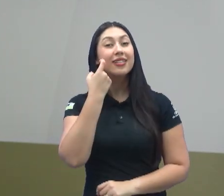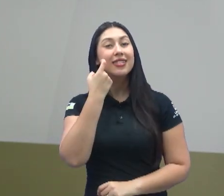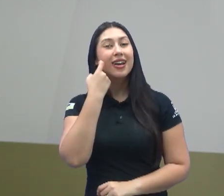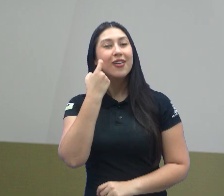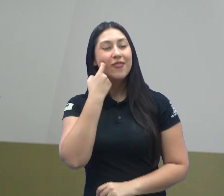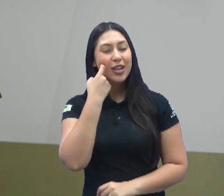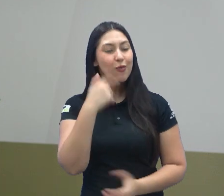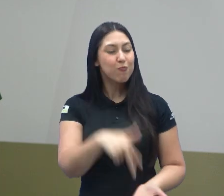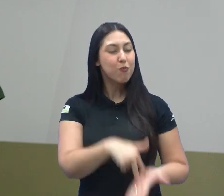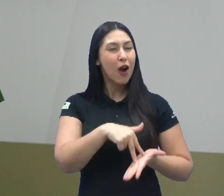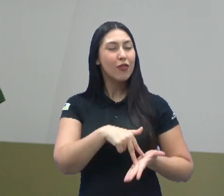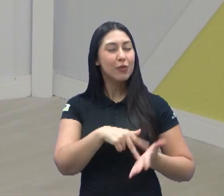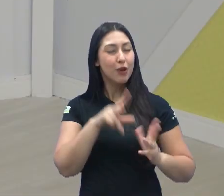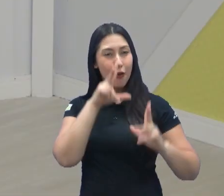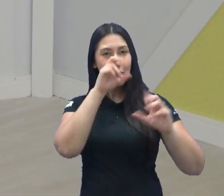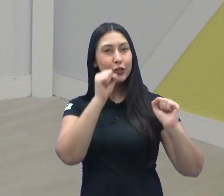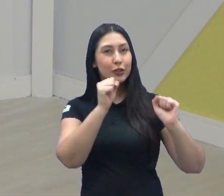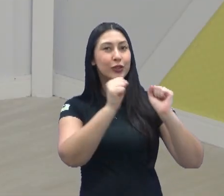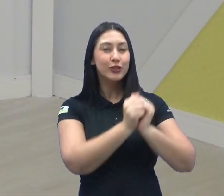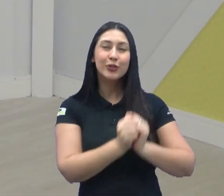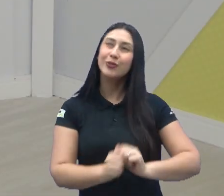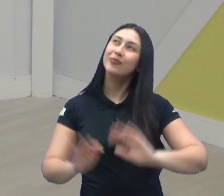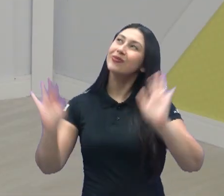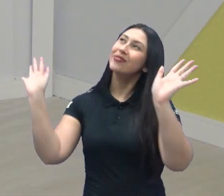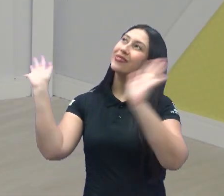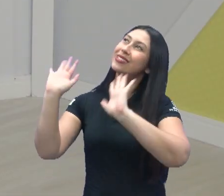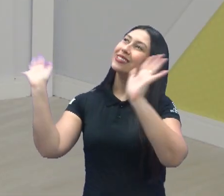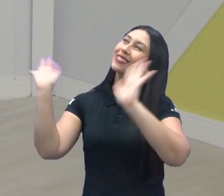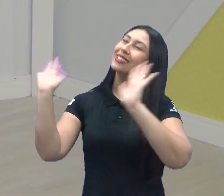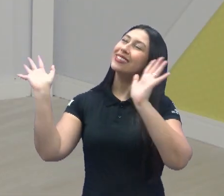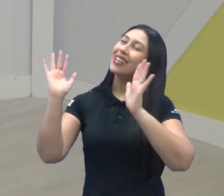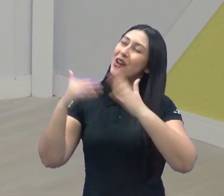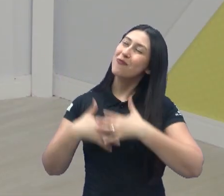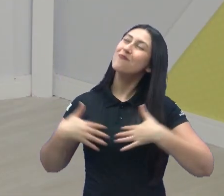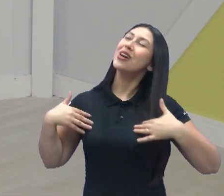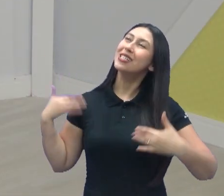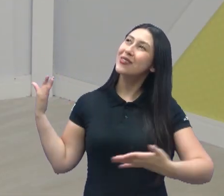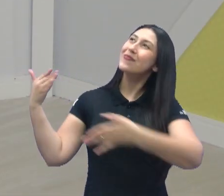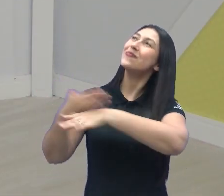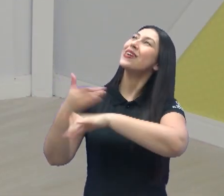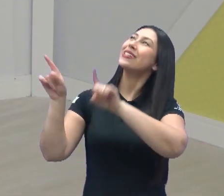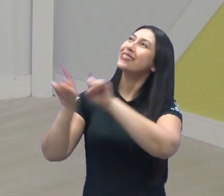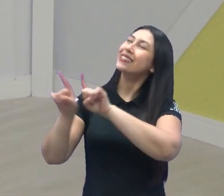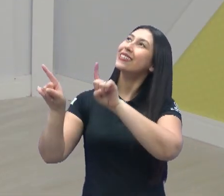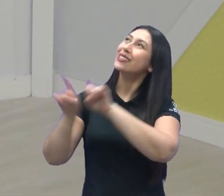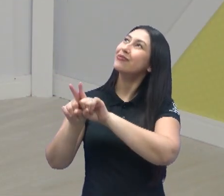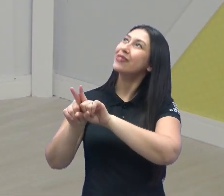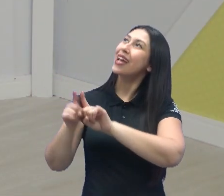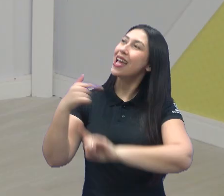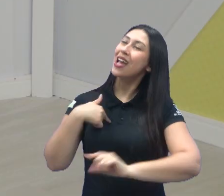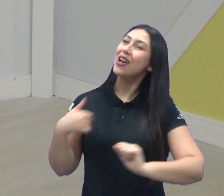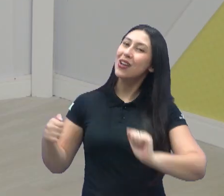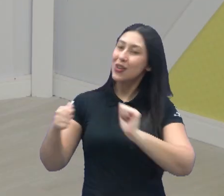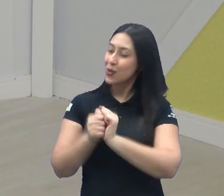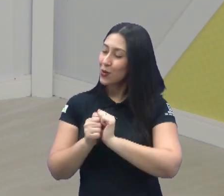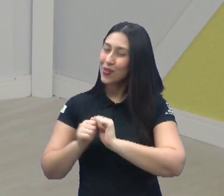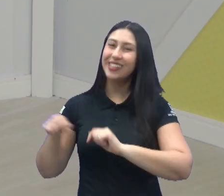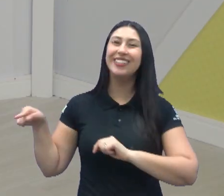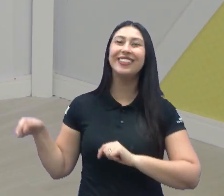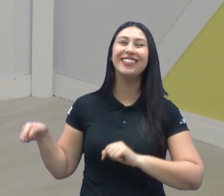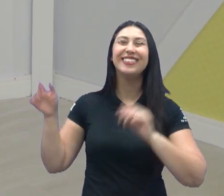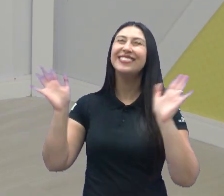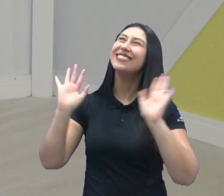firme e forte aqui no Hora do Esporte. Tamires Caetano, sempre um prazer tê-la aqui no nosso Hora do Esporte. Você e a sua caneca de vaquinha,